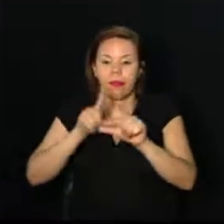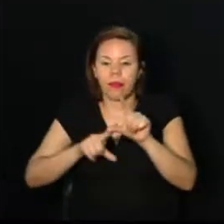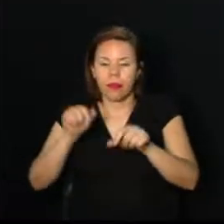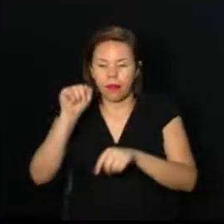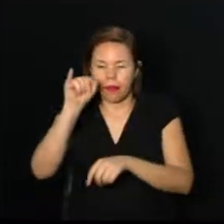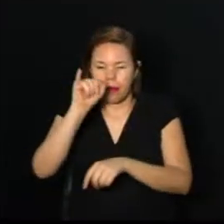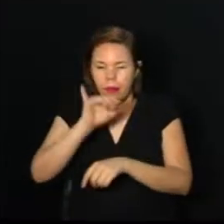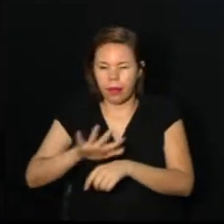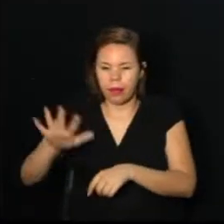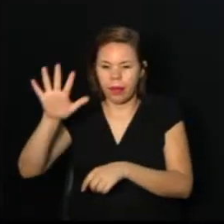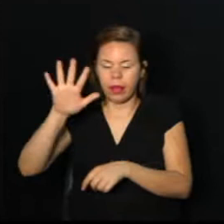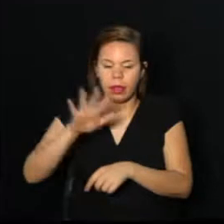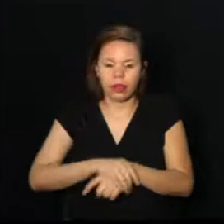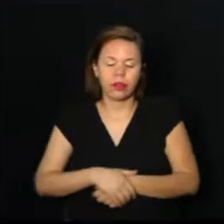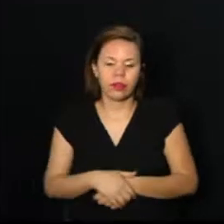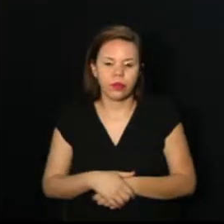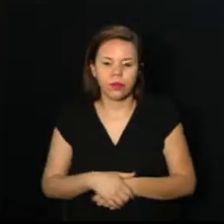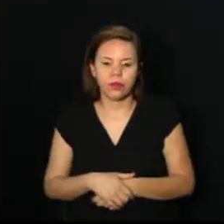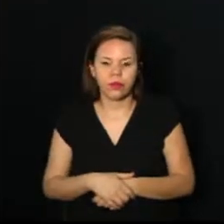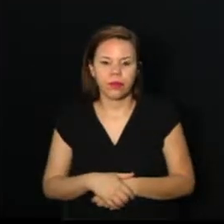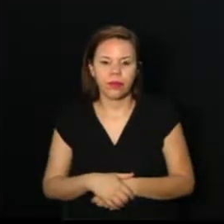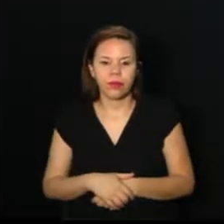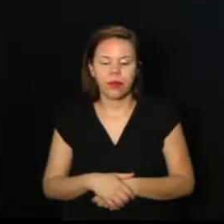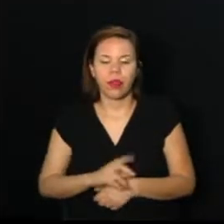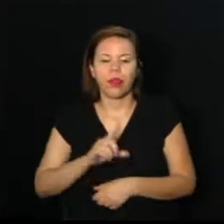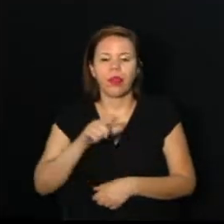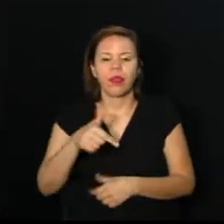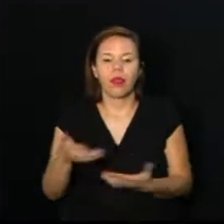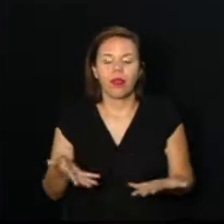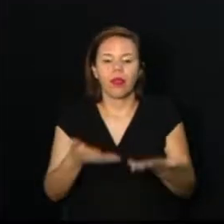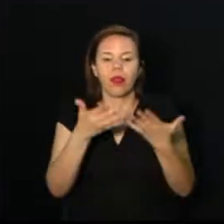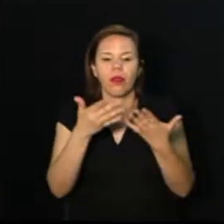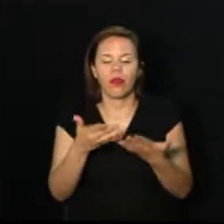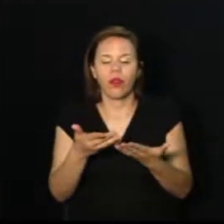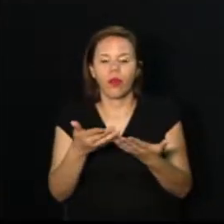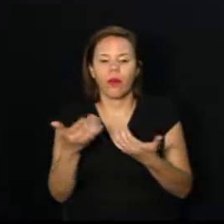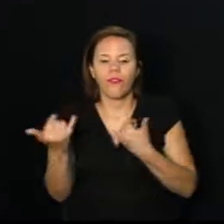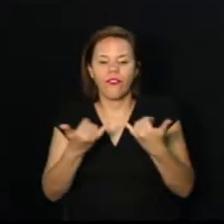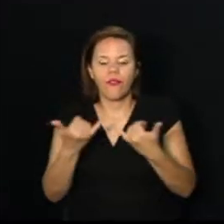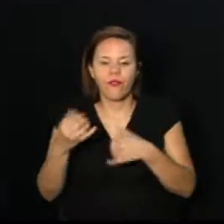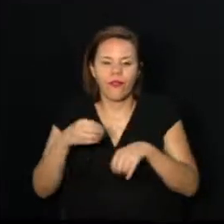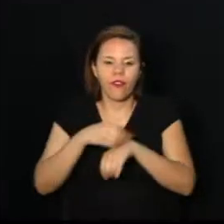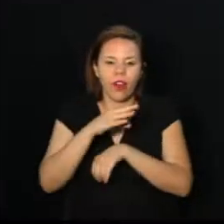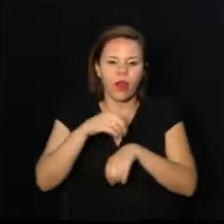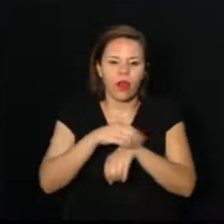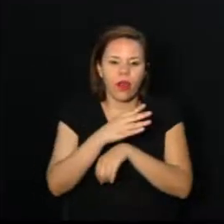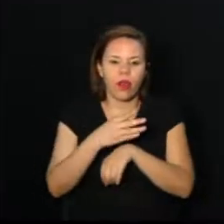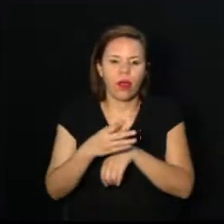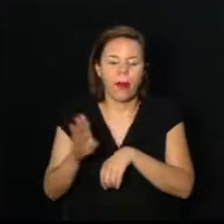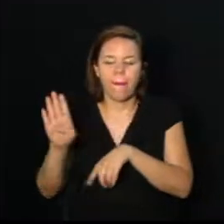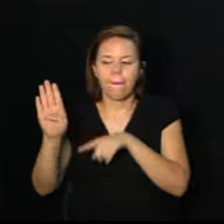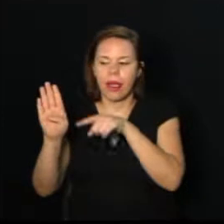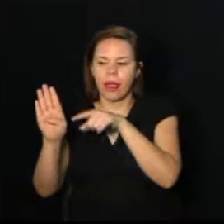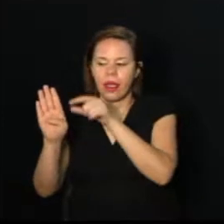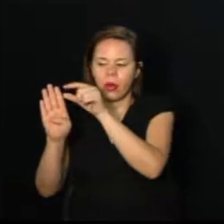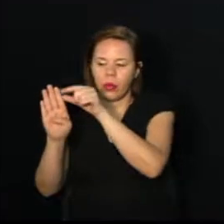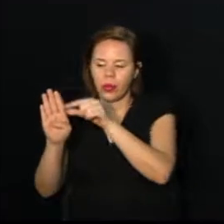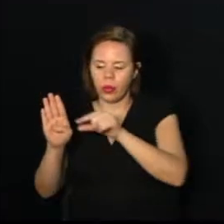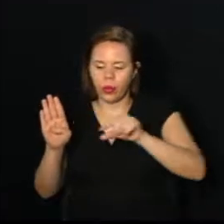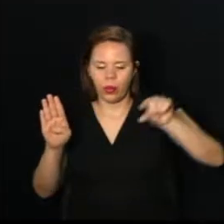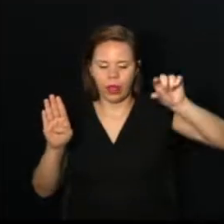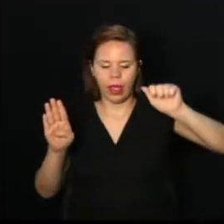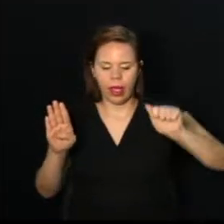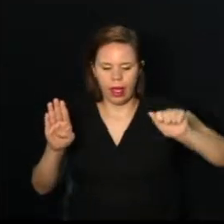imagem. Eu depois levo essa informação para a área B, que é